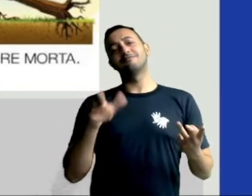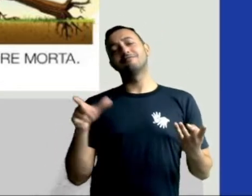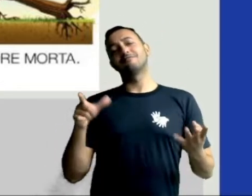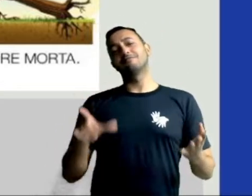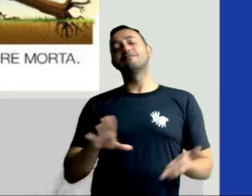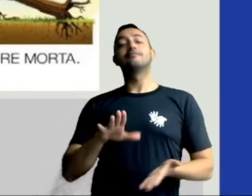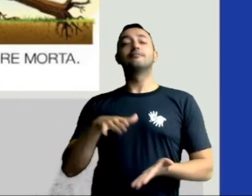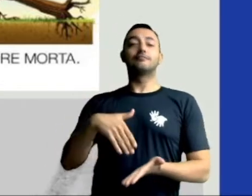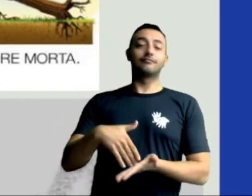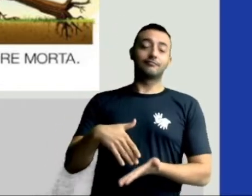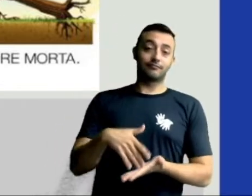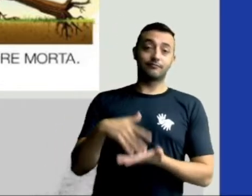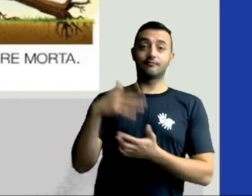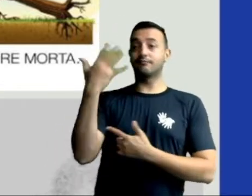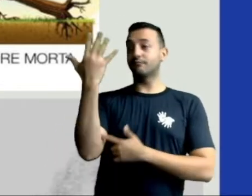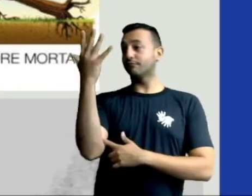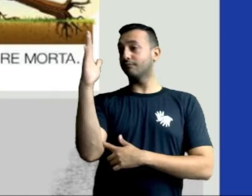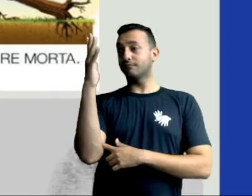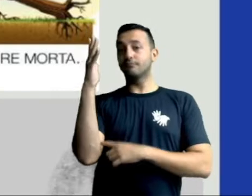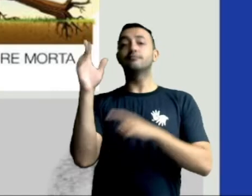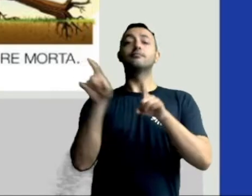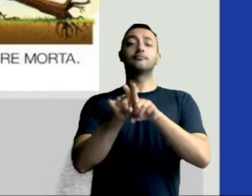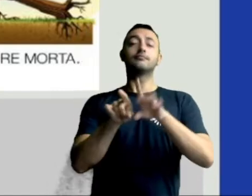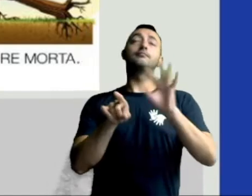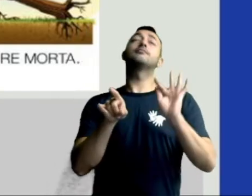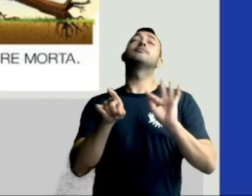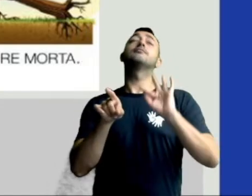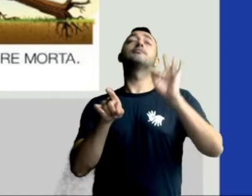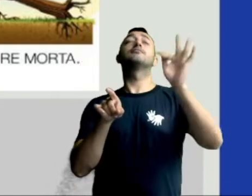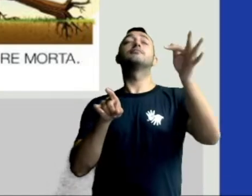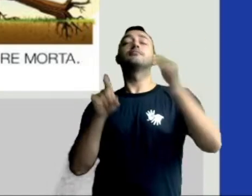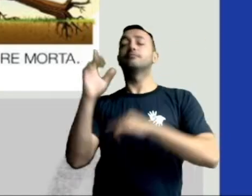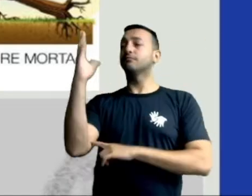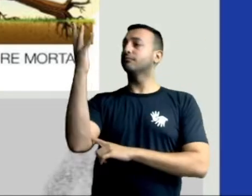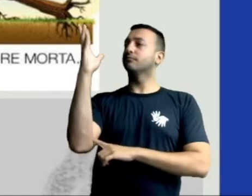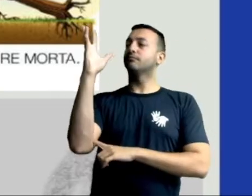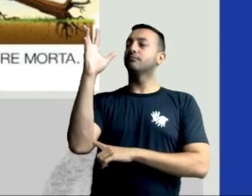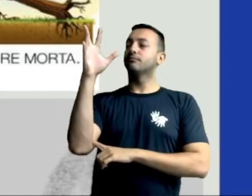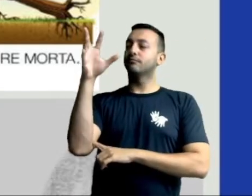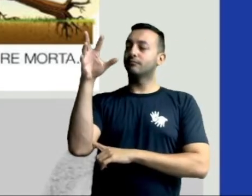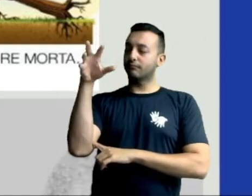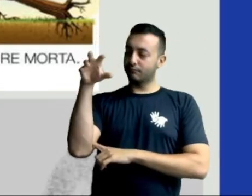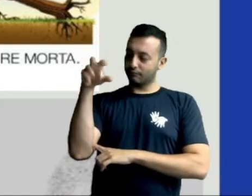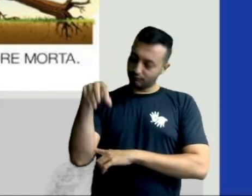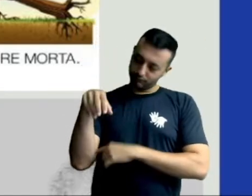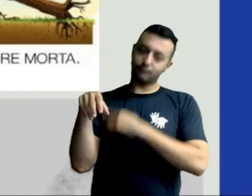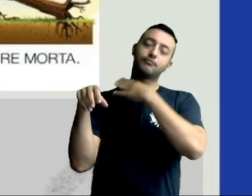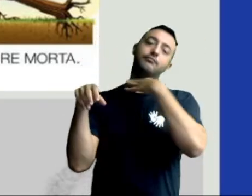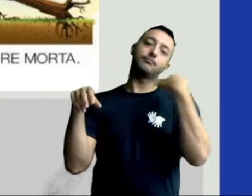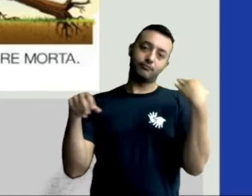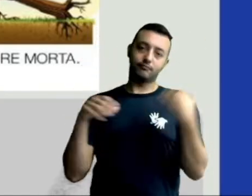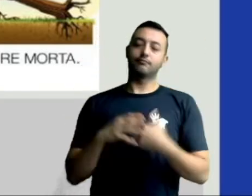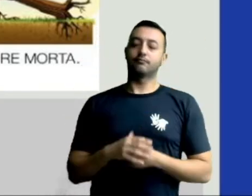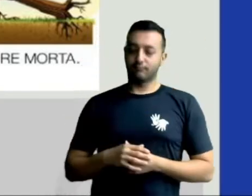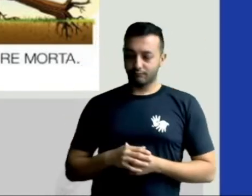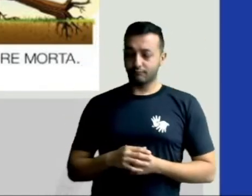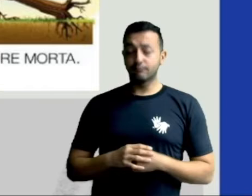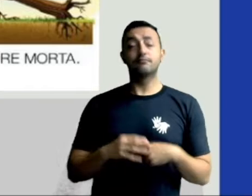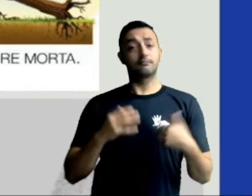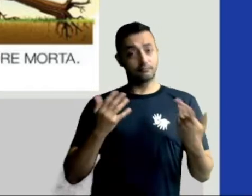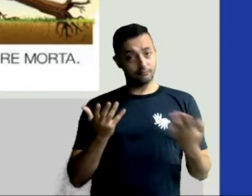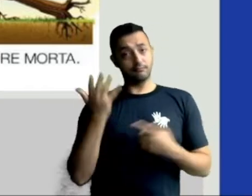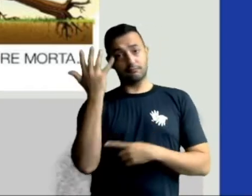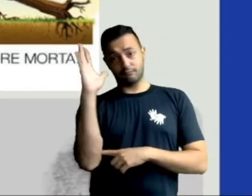E por último, aquela árvore ali, ela vai morrer um dia, porque faz parte do ciclo de vida. É claro que as árvores podem